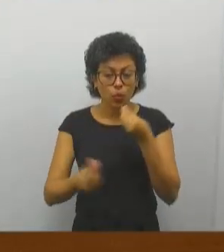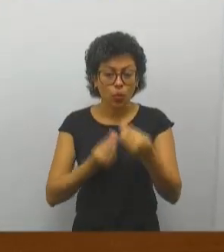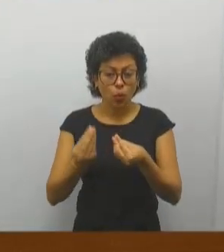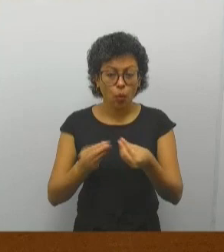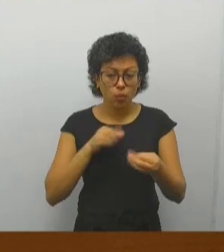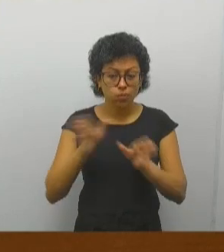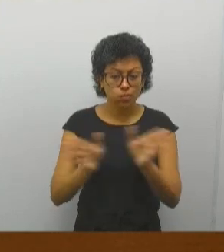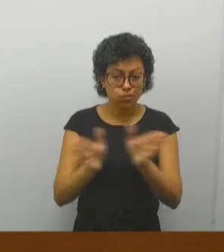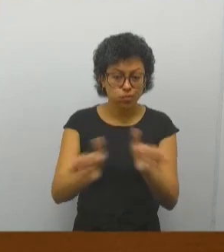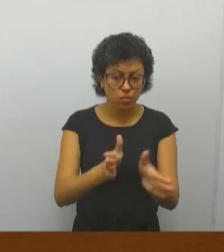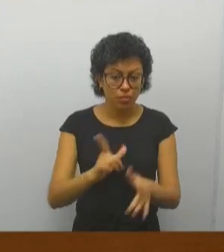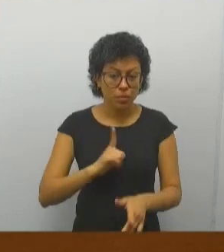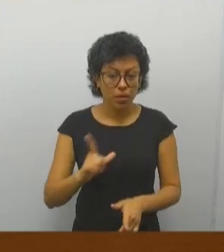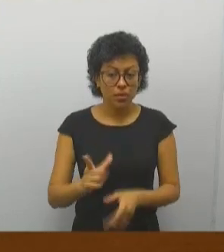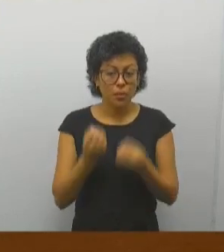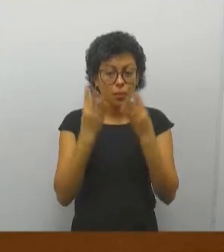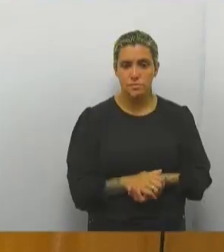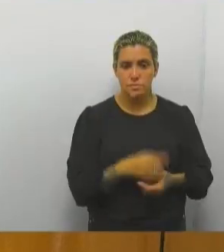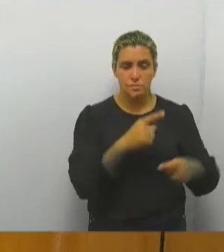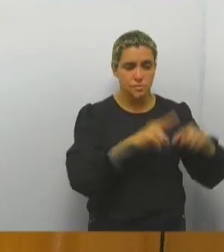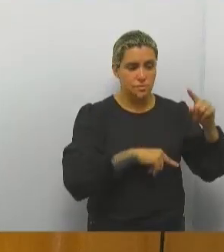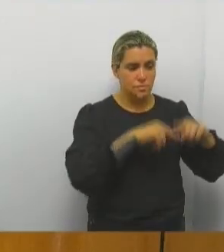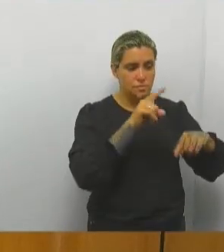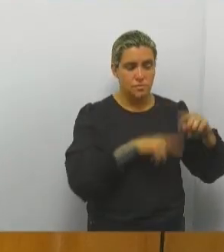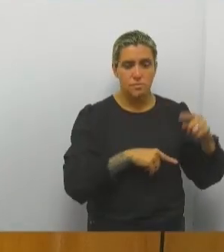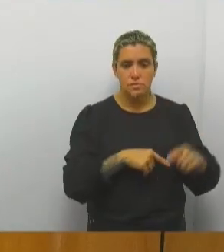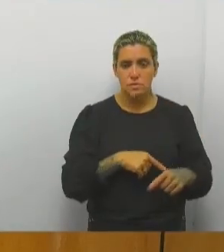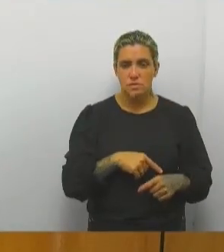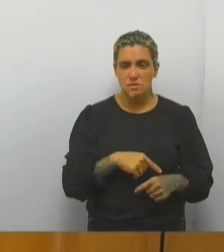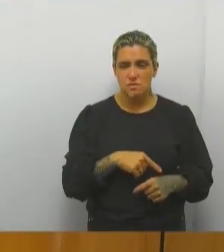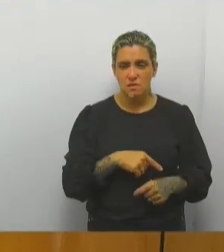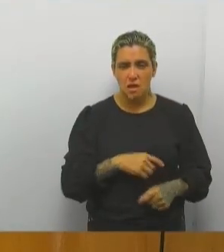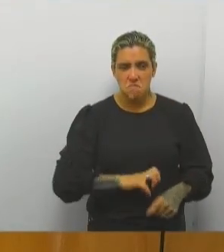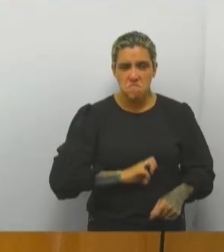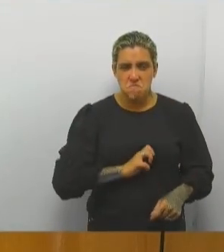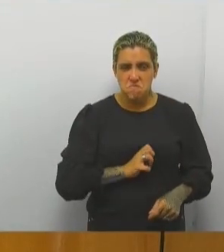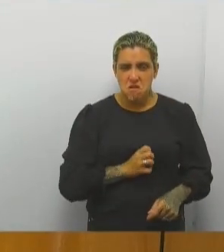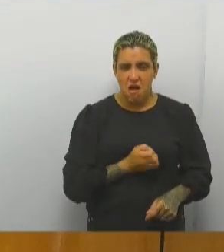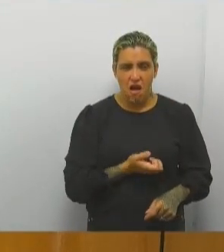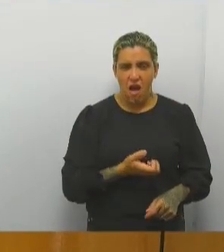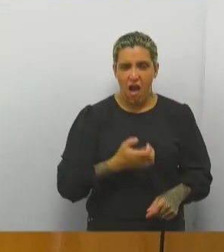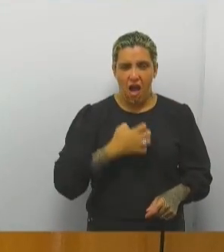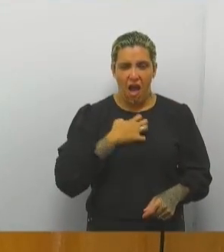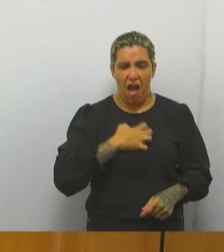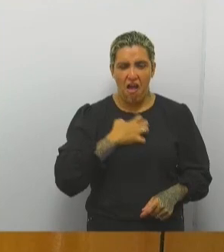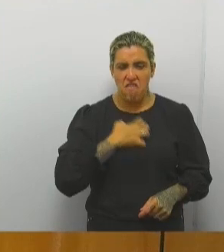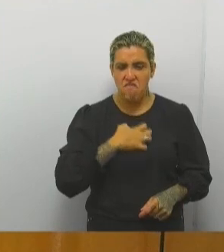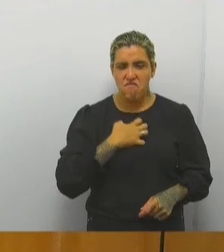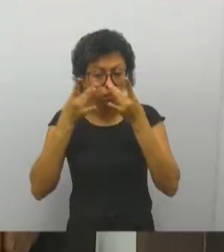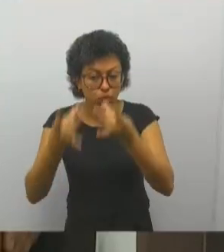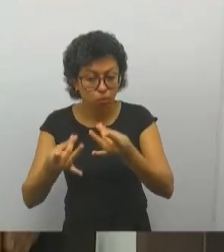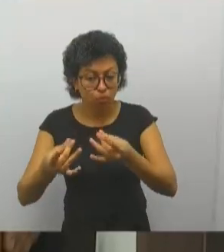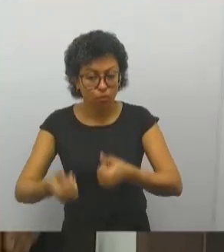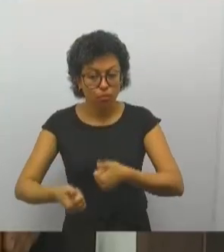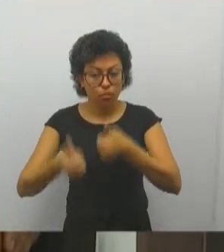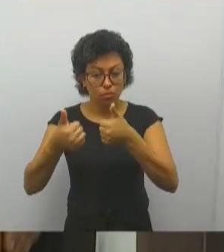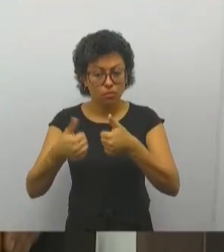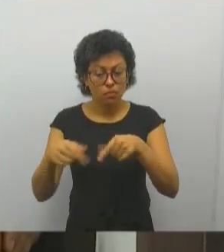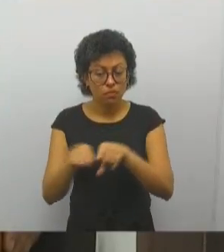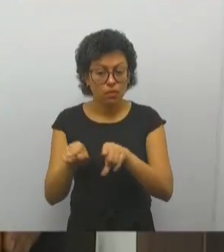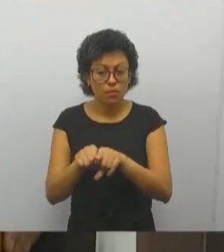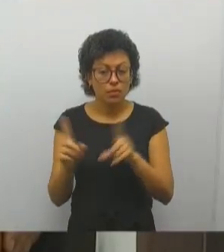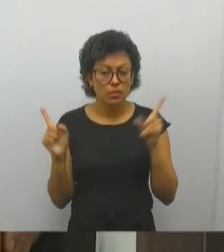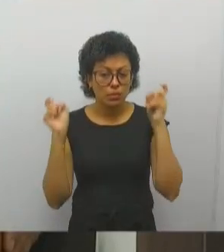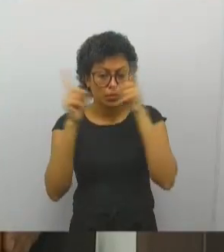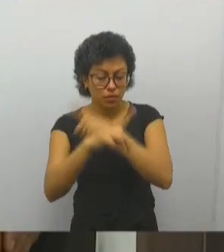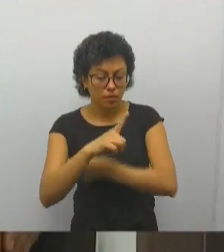reunião o vereador Marquinho Coelho entregou Moção de aplausos ao secretário de governo Cláudio ferrete temos algumas